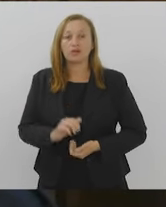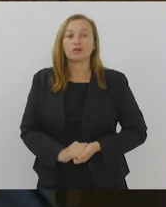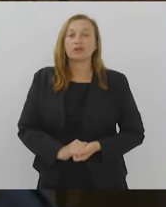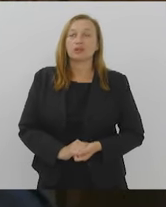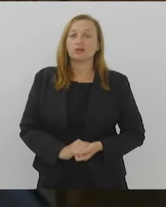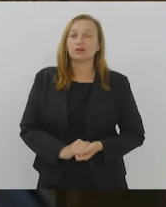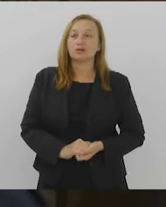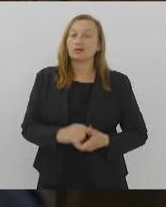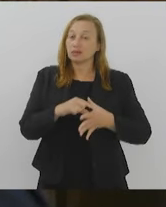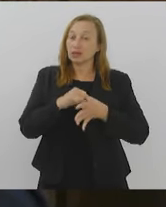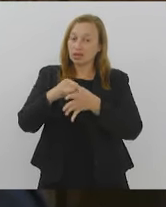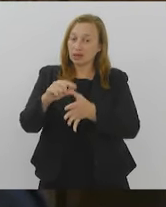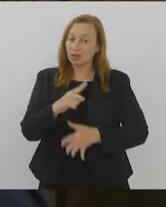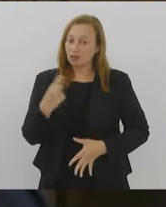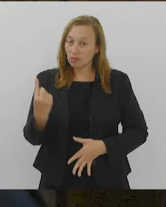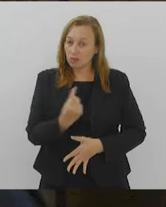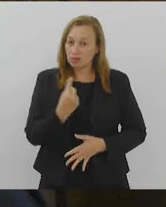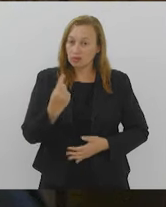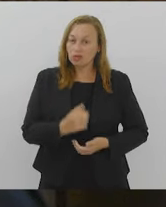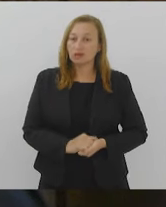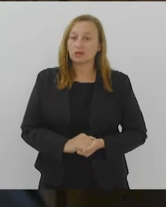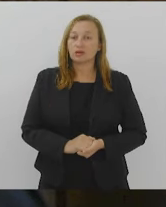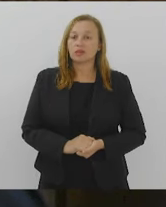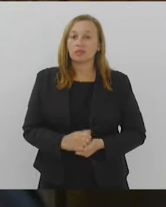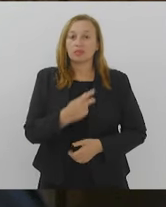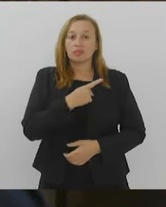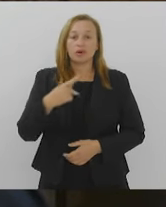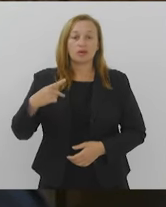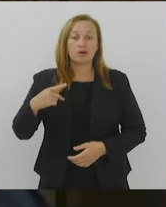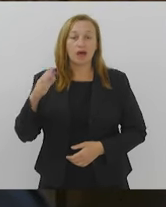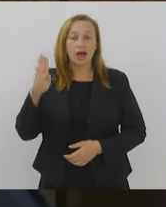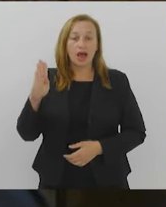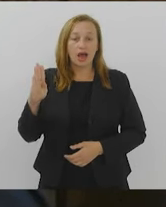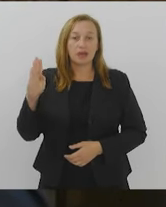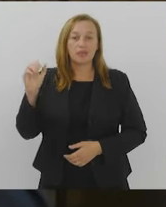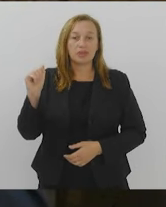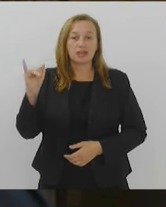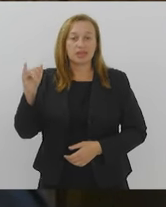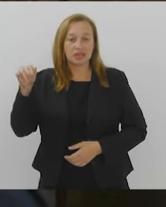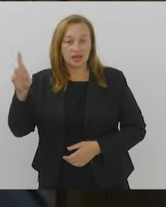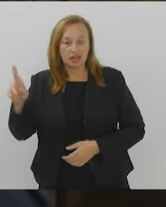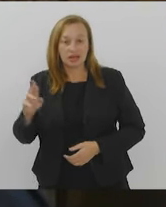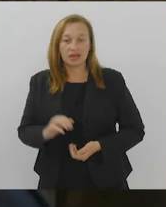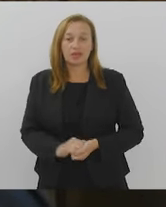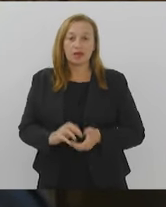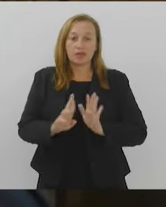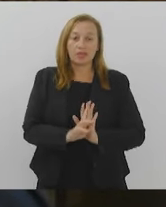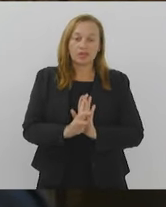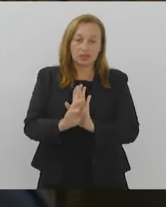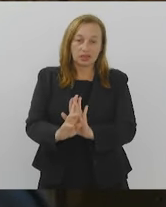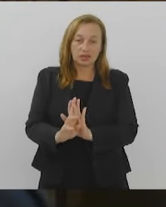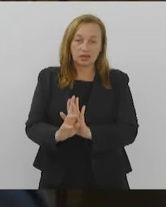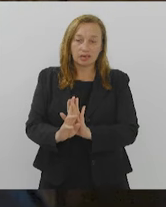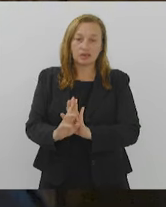nosso líder, pastor Abner, representado pelo nosso apóstolo